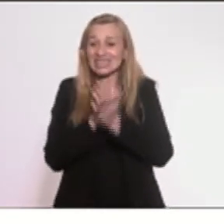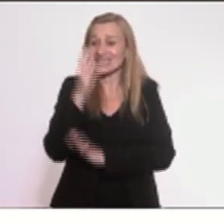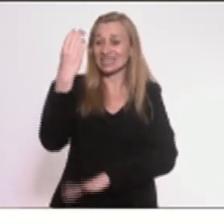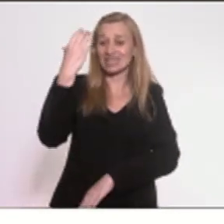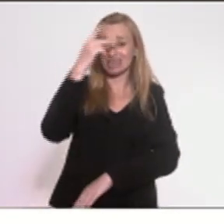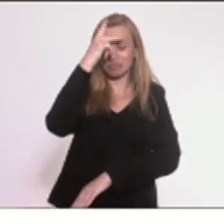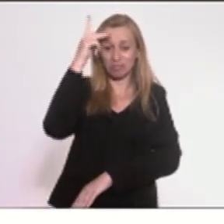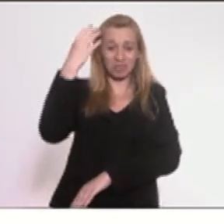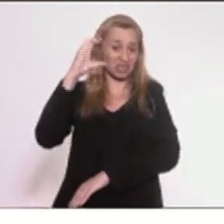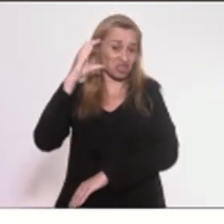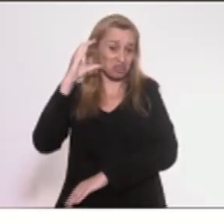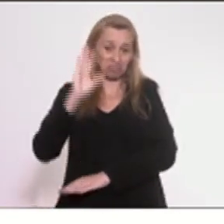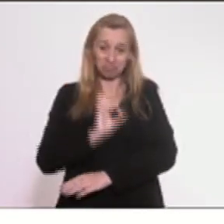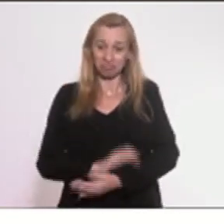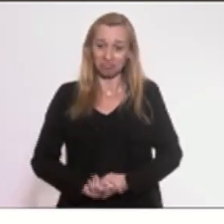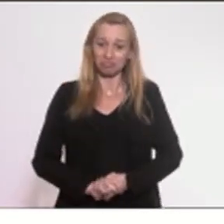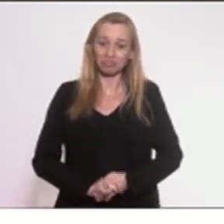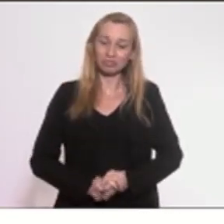científico.